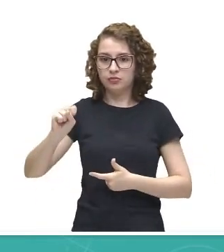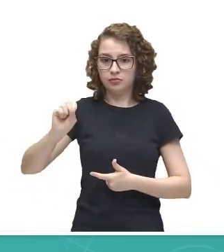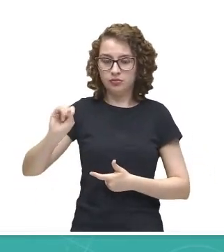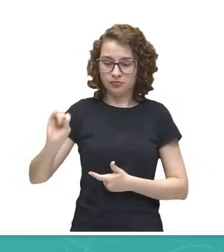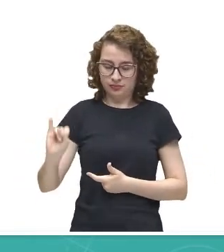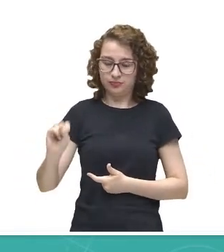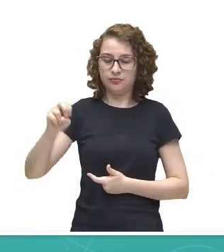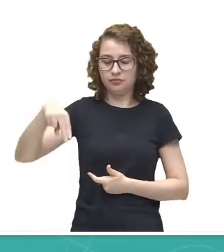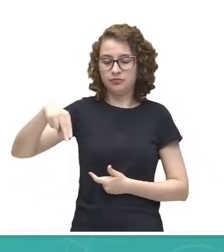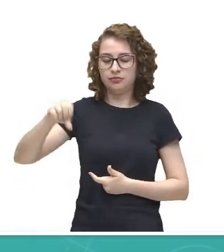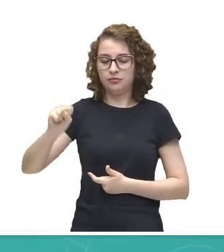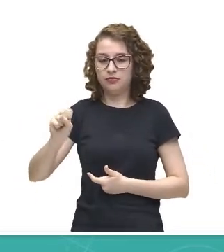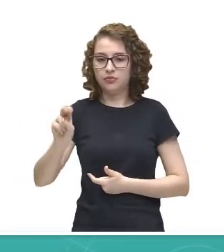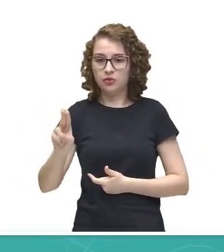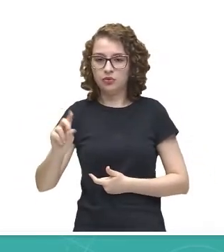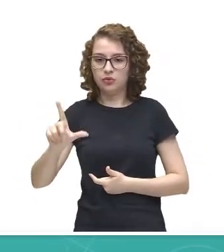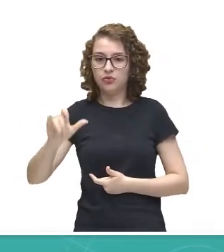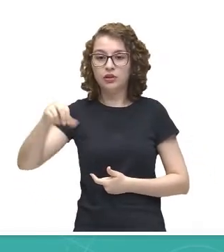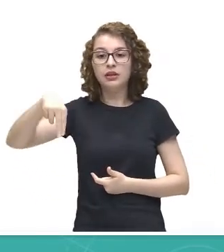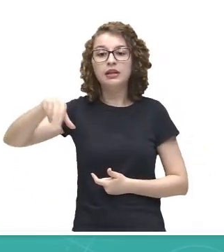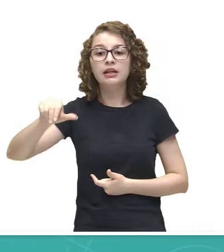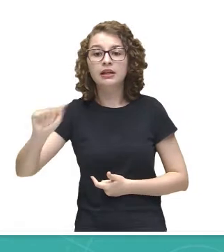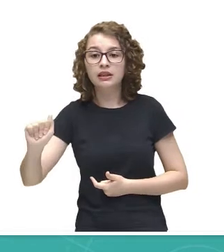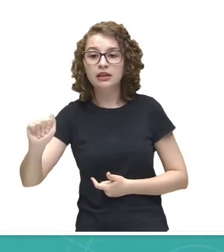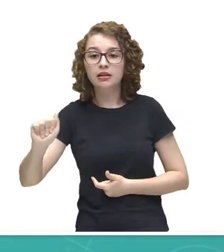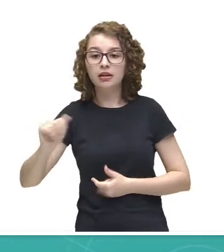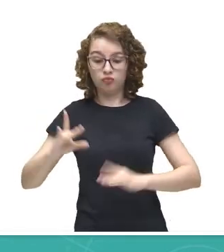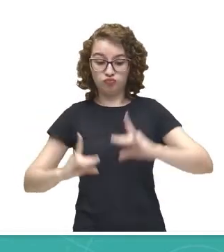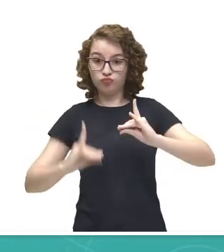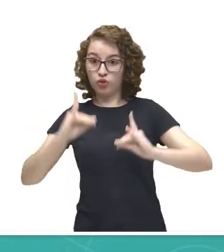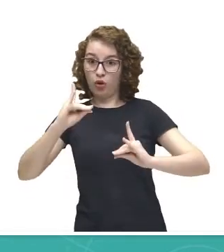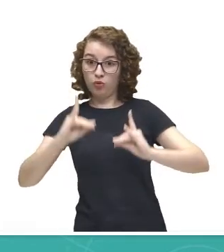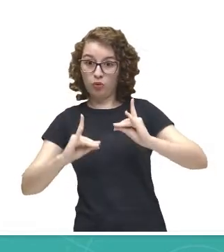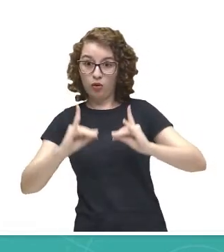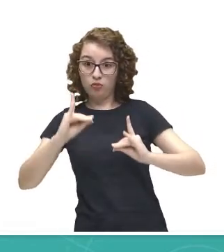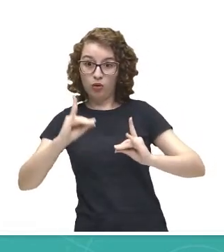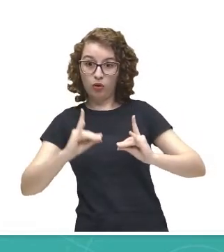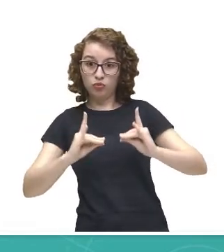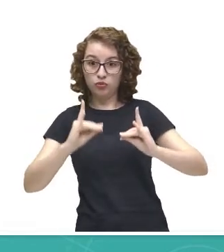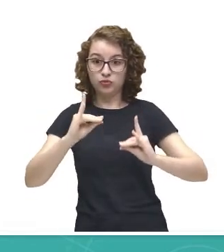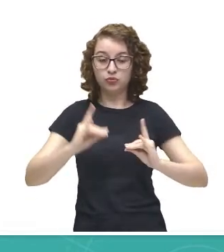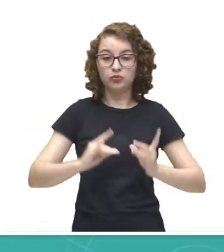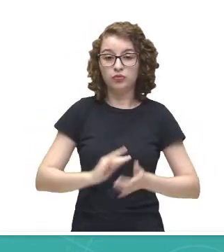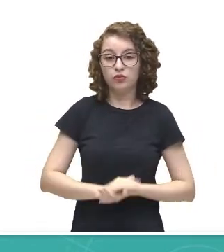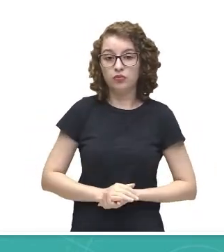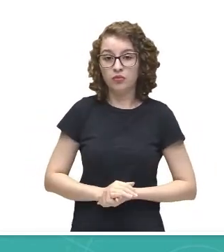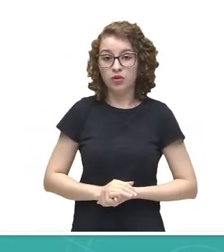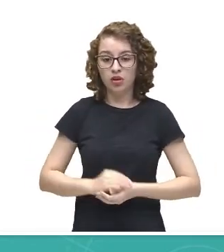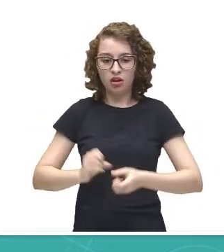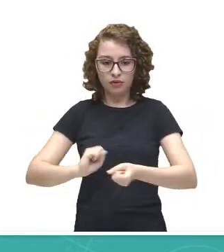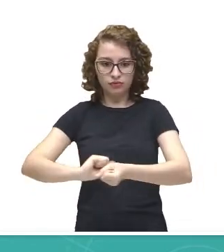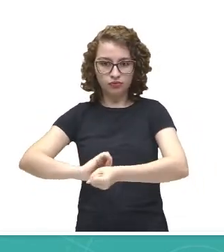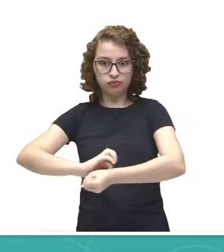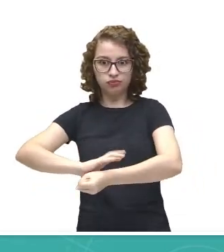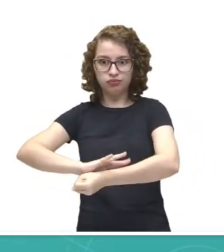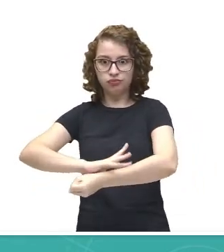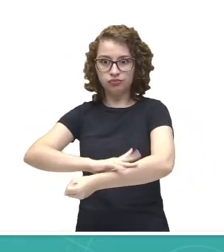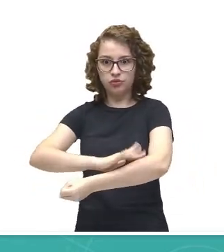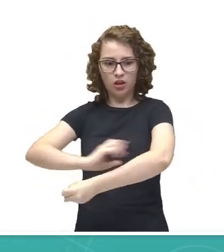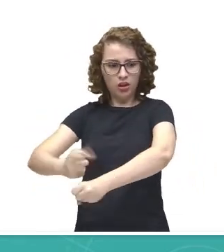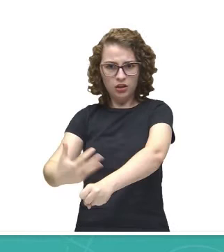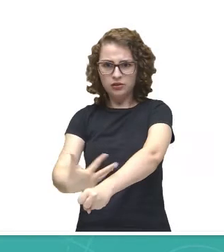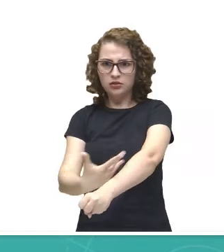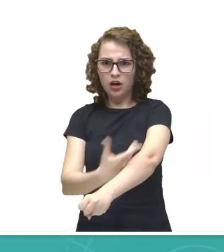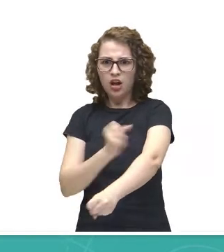que entra no nosso corpo? Ela fica em uma quantidade muito grande, na nossa corrente sanguínea. Isso